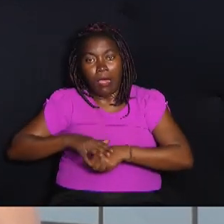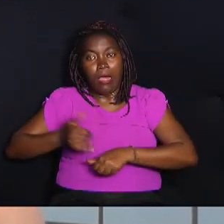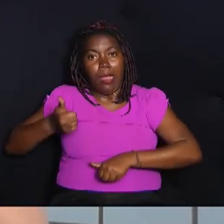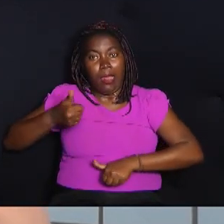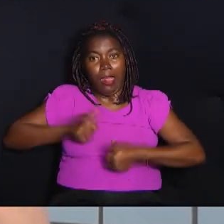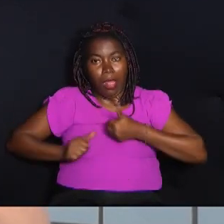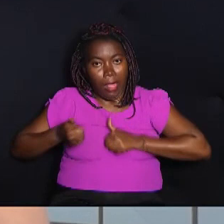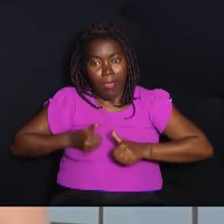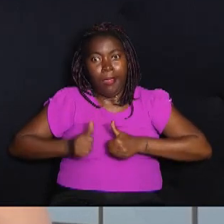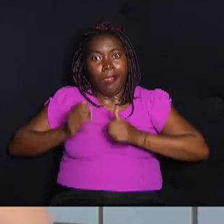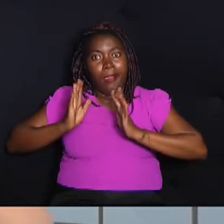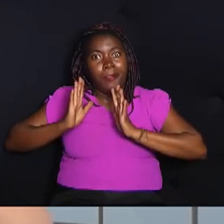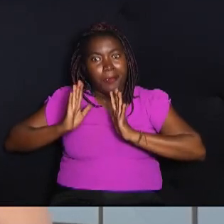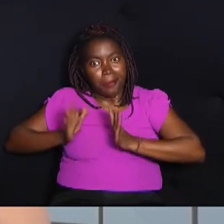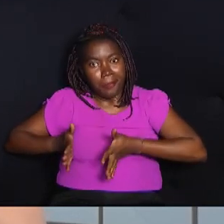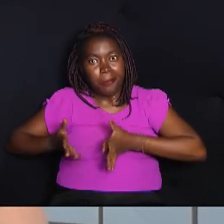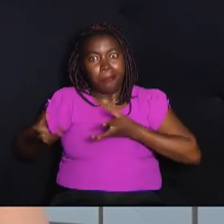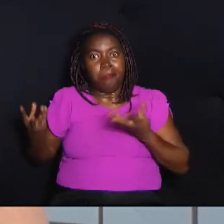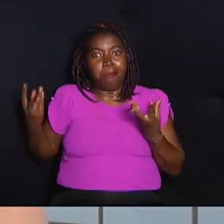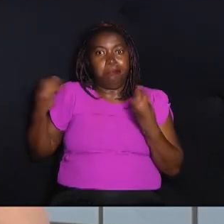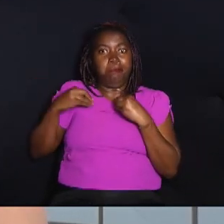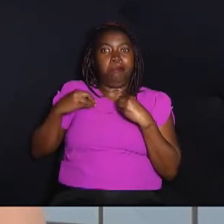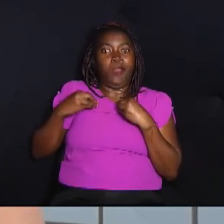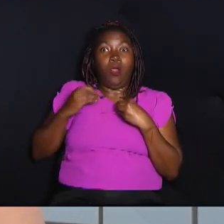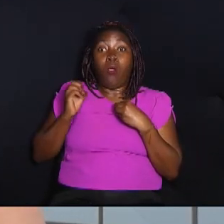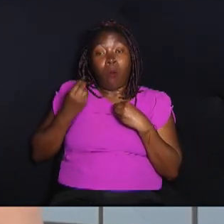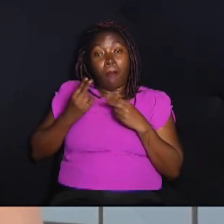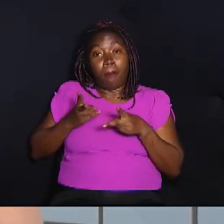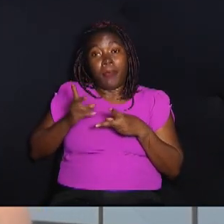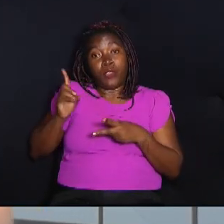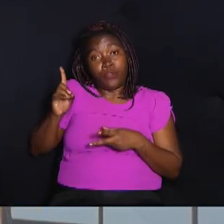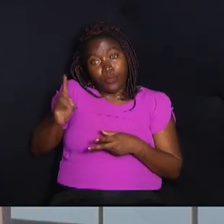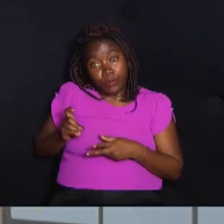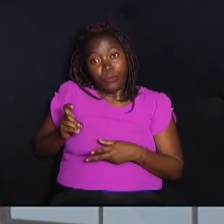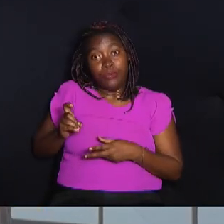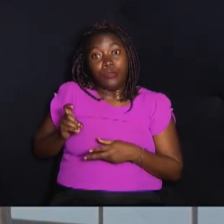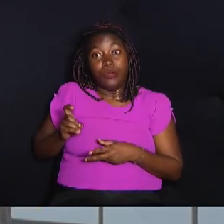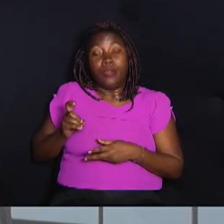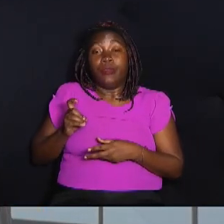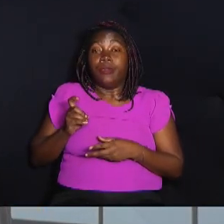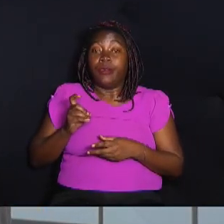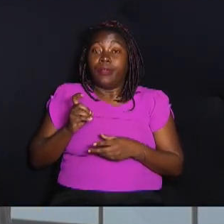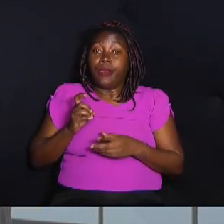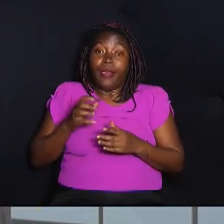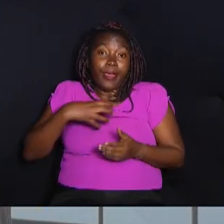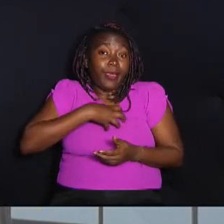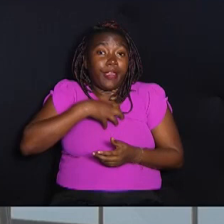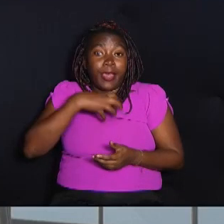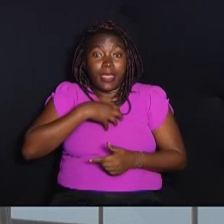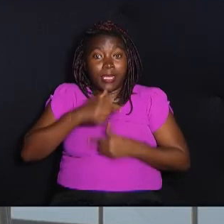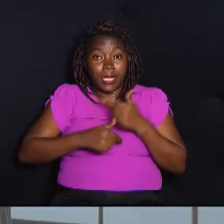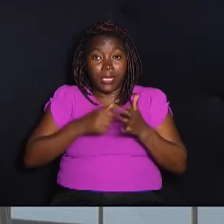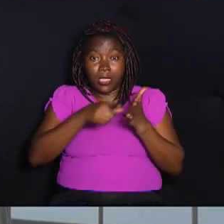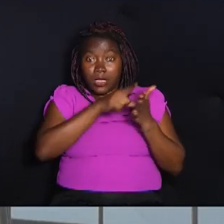ali, né, está instalada, ou a própria depressão. Então, seria um meio, né, de trabalhar isso antes.